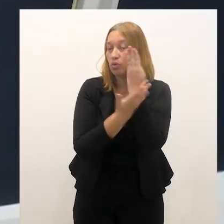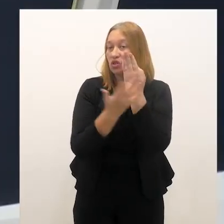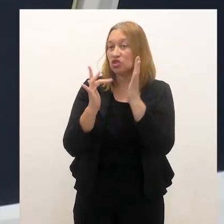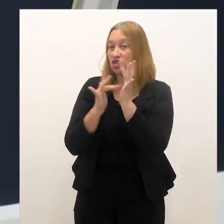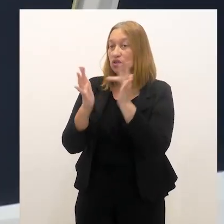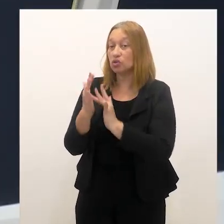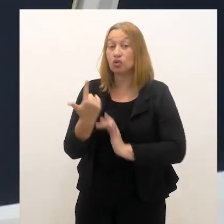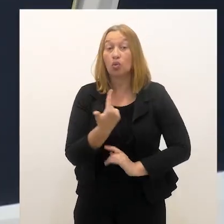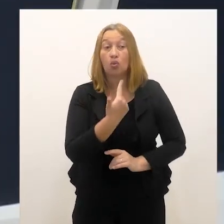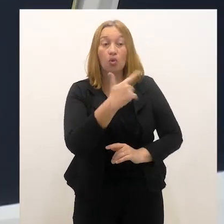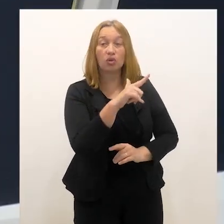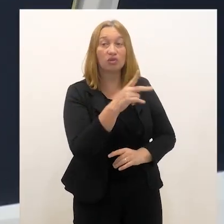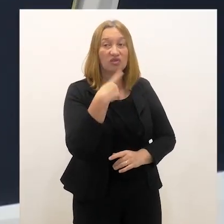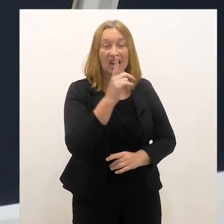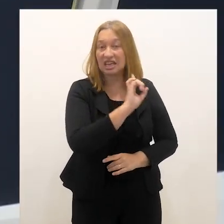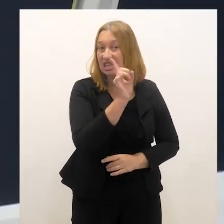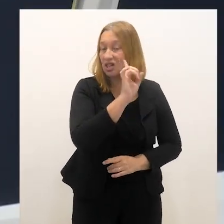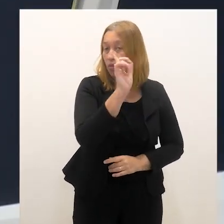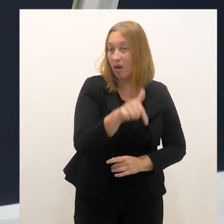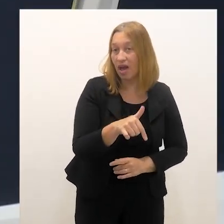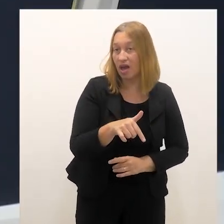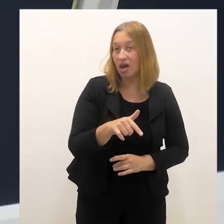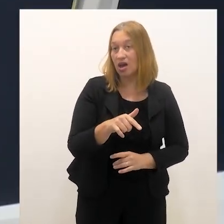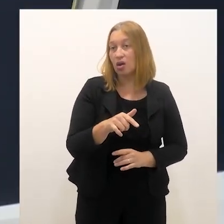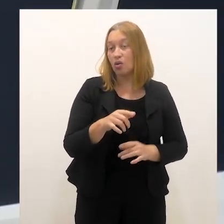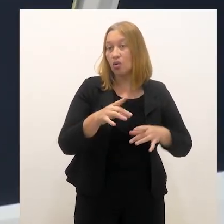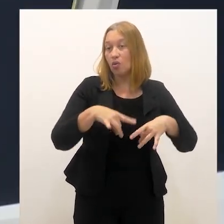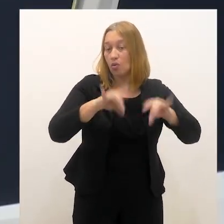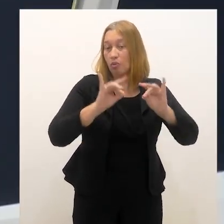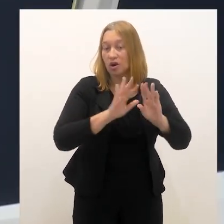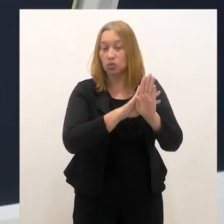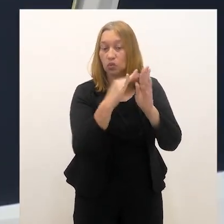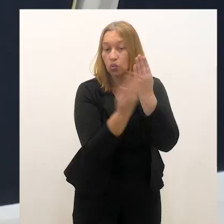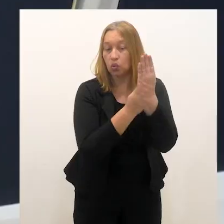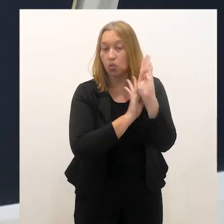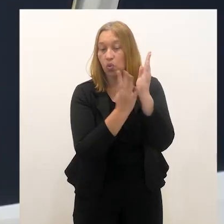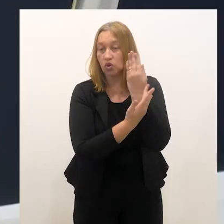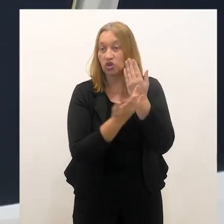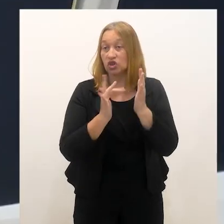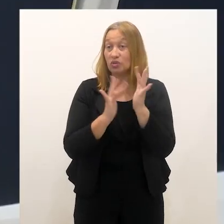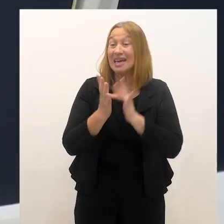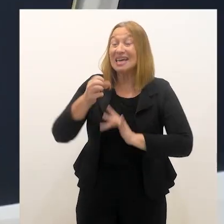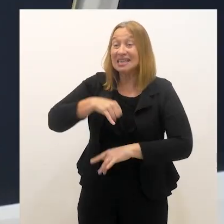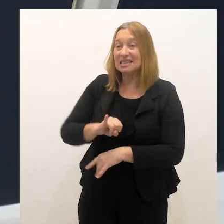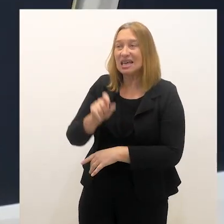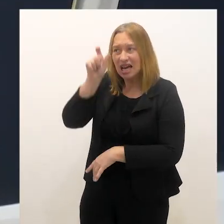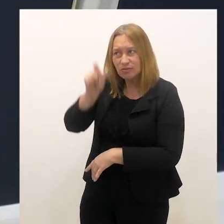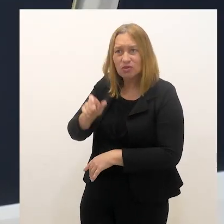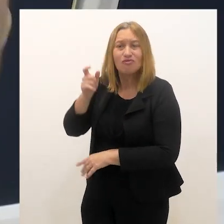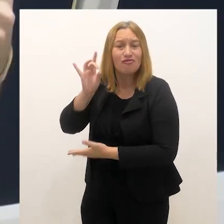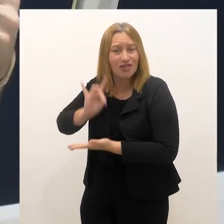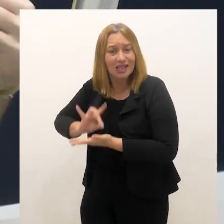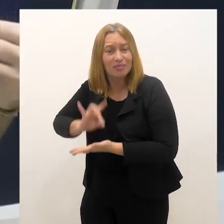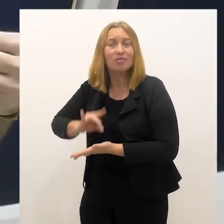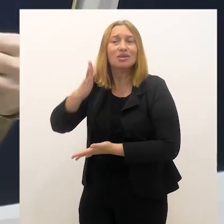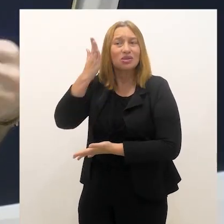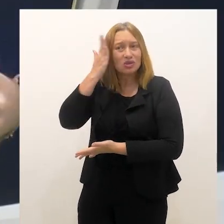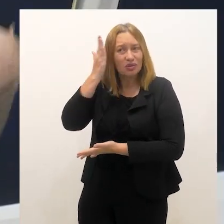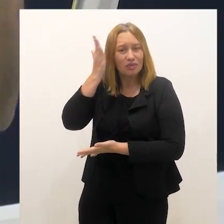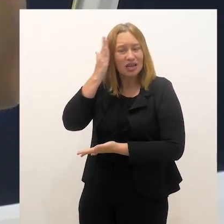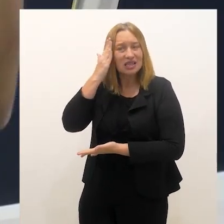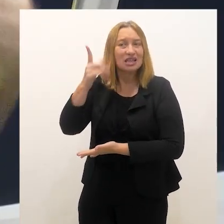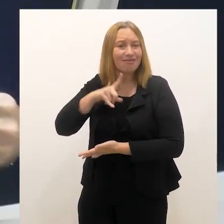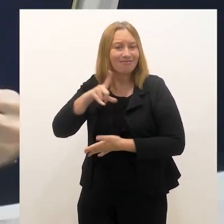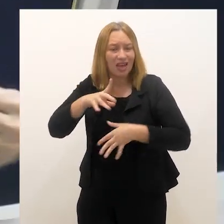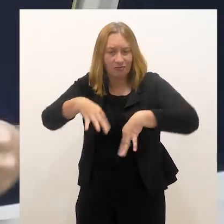lá guardado, na verdade, não é o Santo Sudário. Se as pessoas realmente soubessem que o Santo